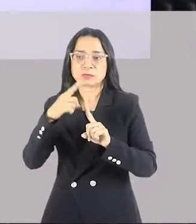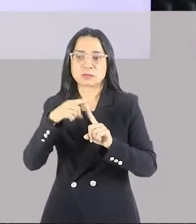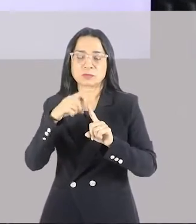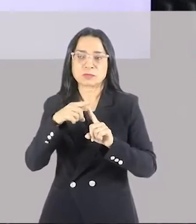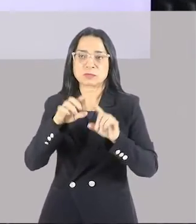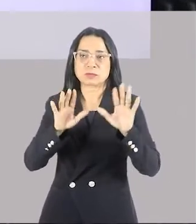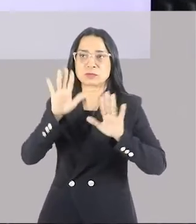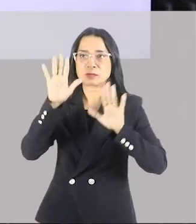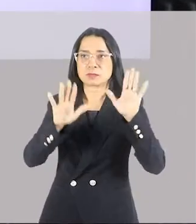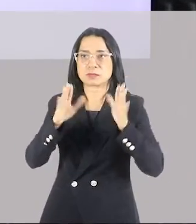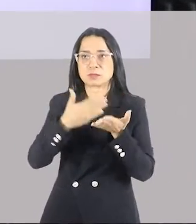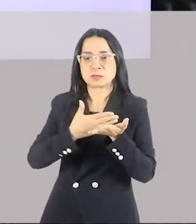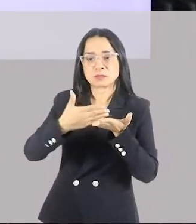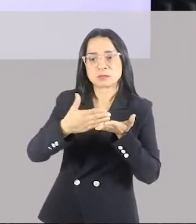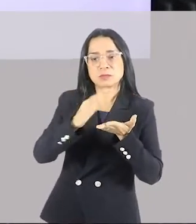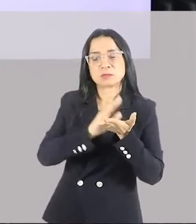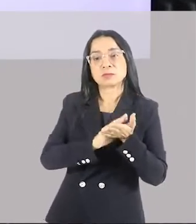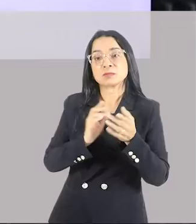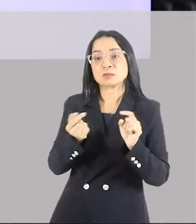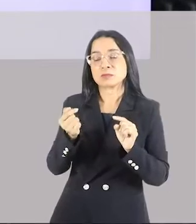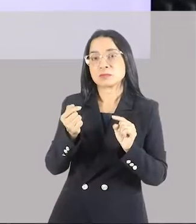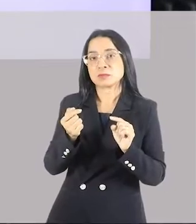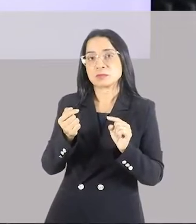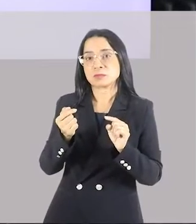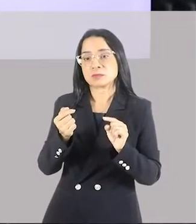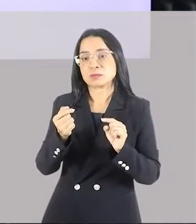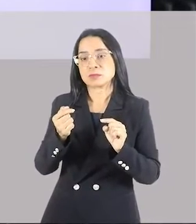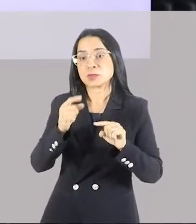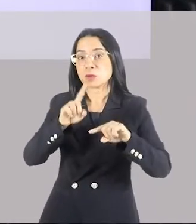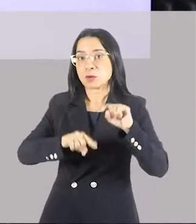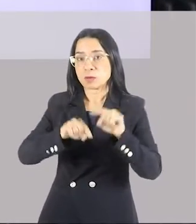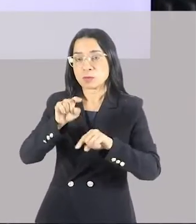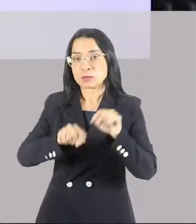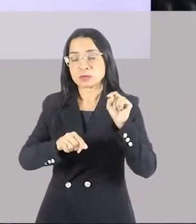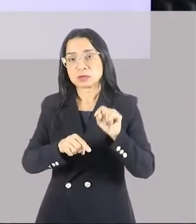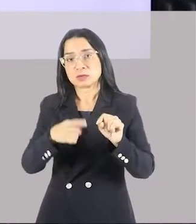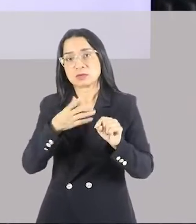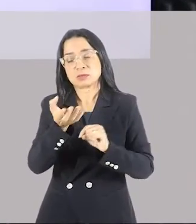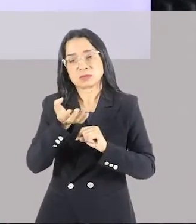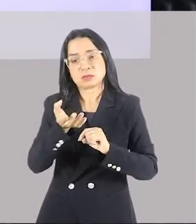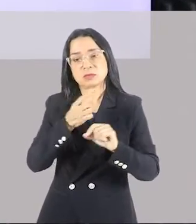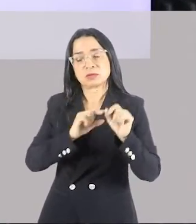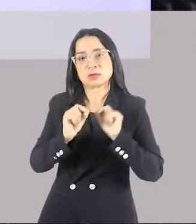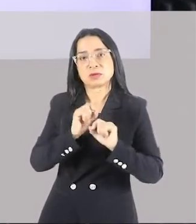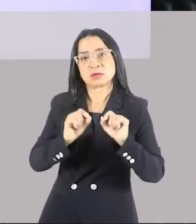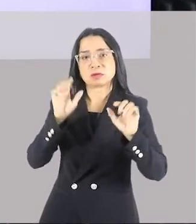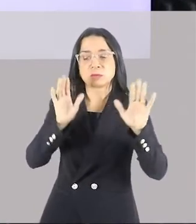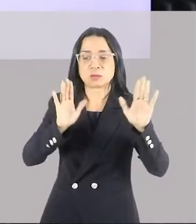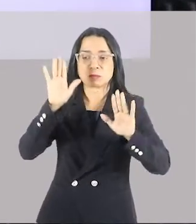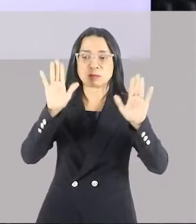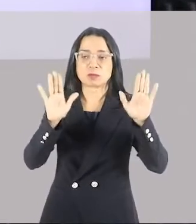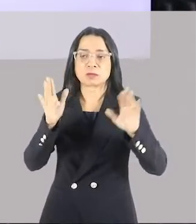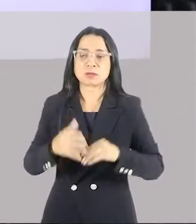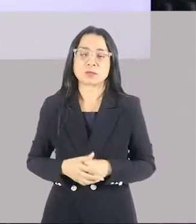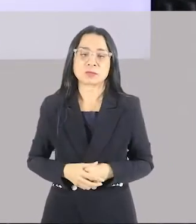modalidade licitatória a partir do objeto que se decide, que se pretenda licitar.